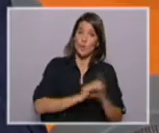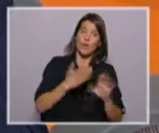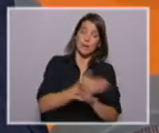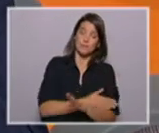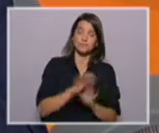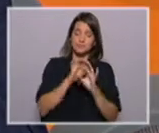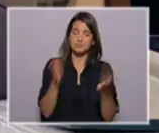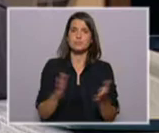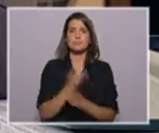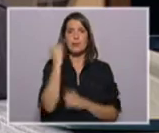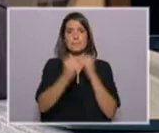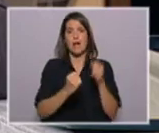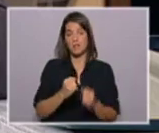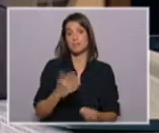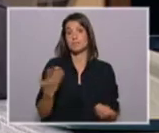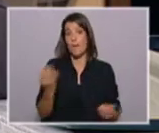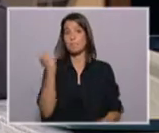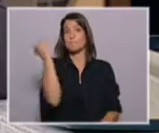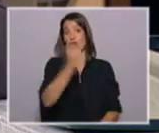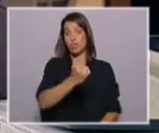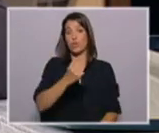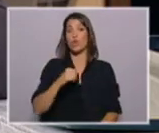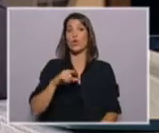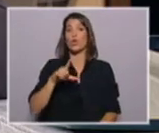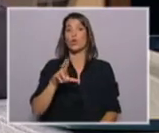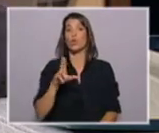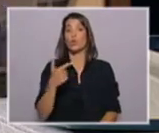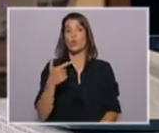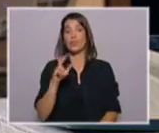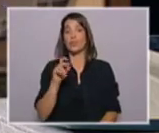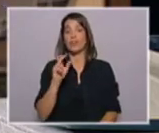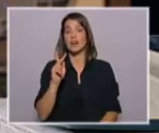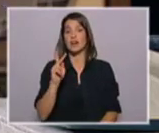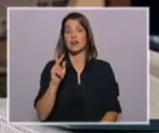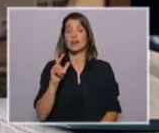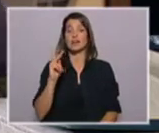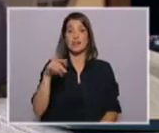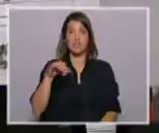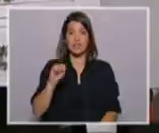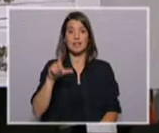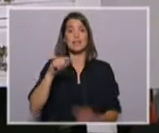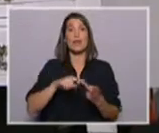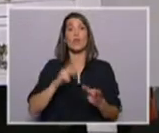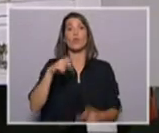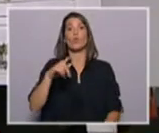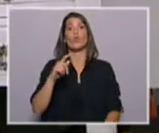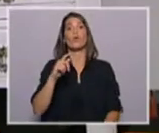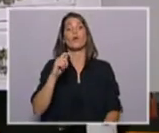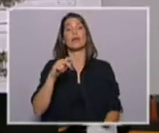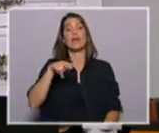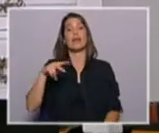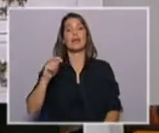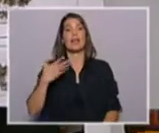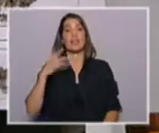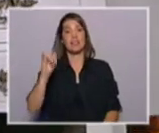Europa. Assassinato de Martin Luther King, Exatamente. assassinato de Robert Kennedy, foi absolutamente caótico. Na véspera do